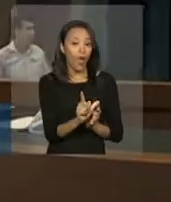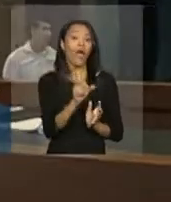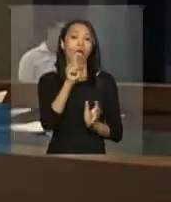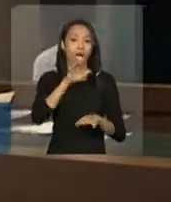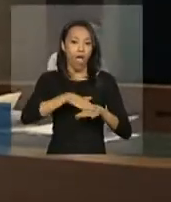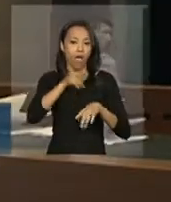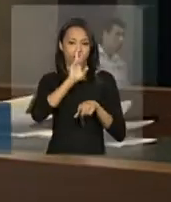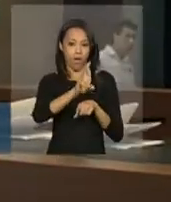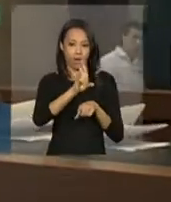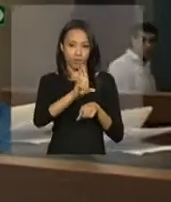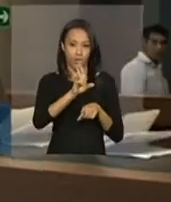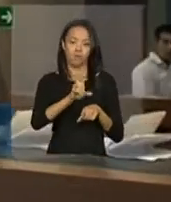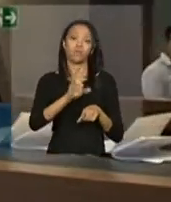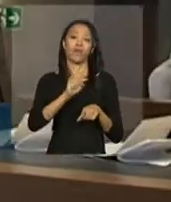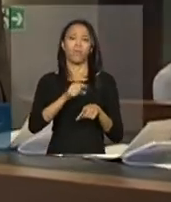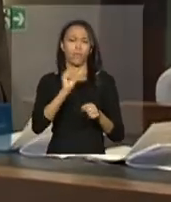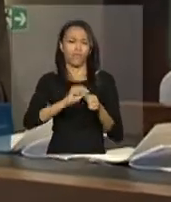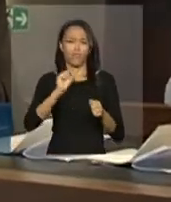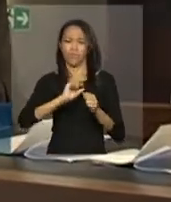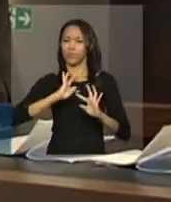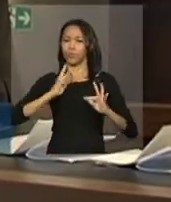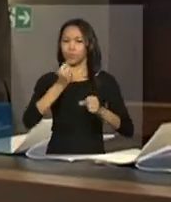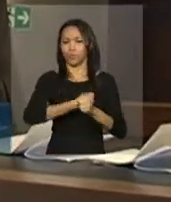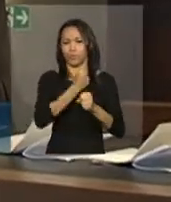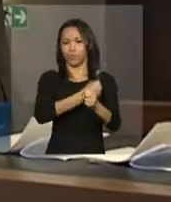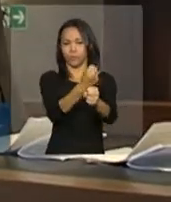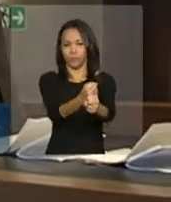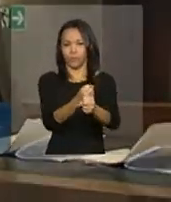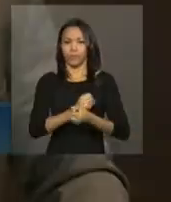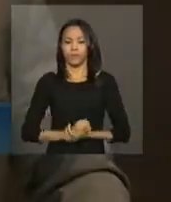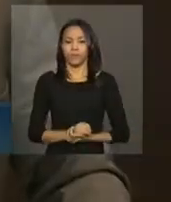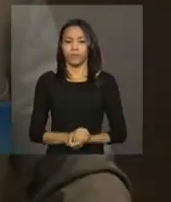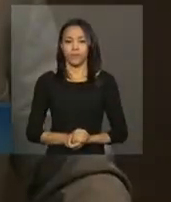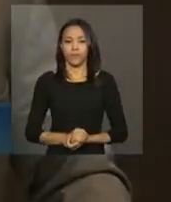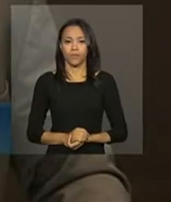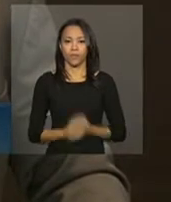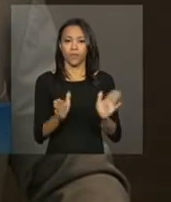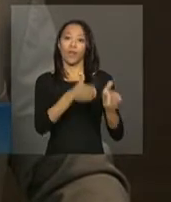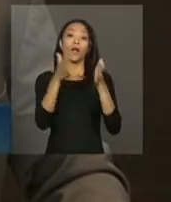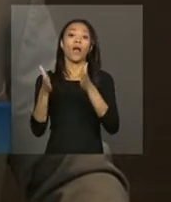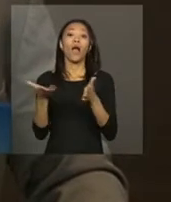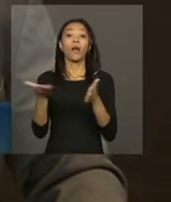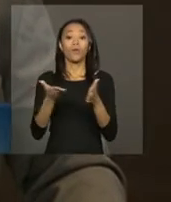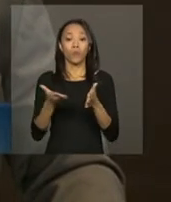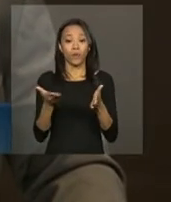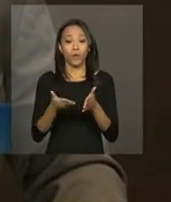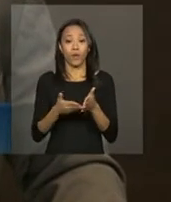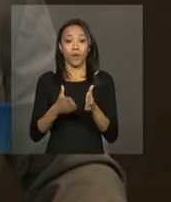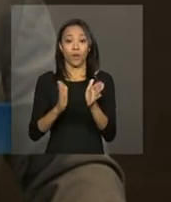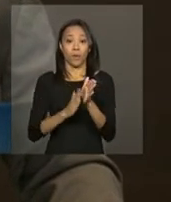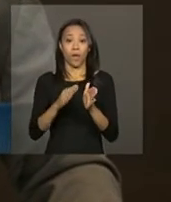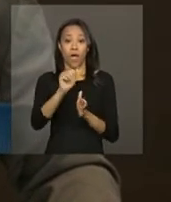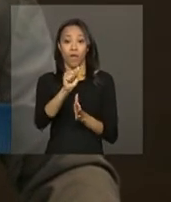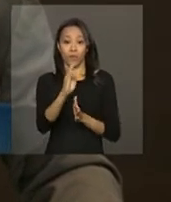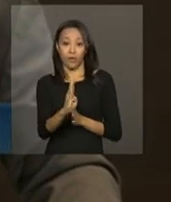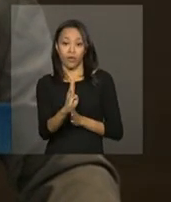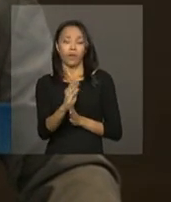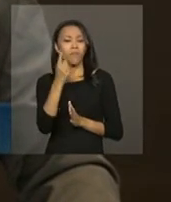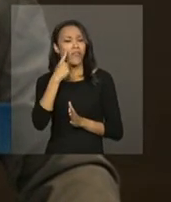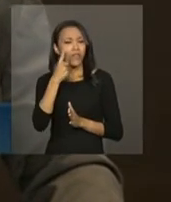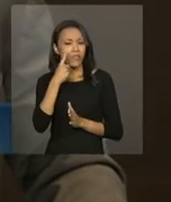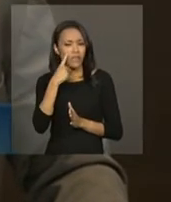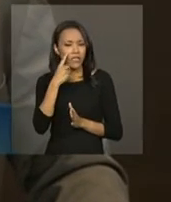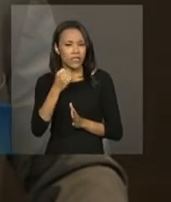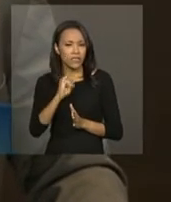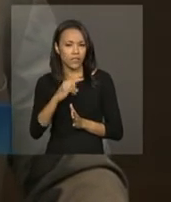responsável pela execução de toda rebento dos envelopes passarei a abrir os envelopes referentes ao lote AB Para verificação da